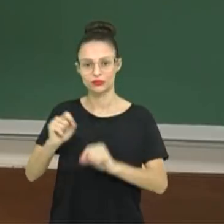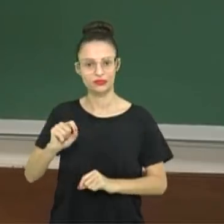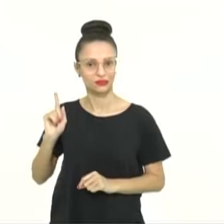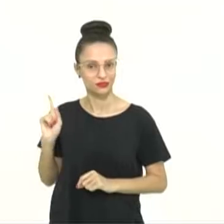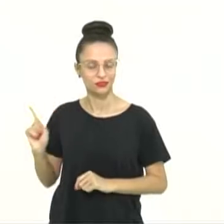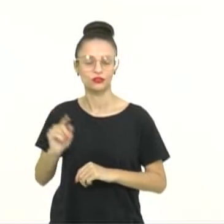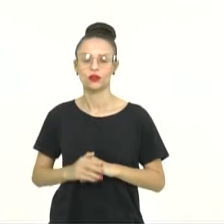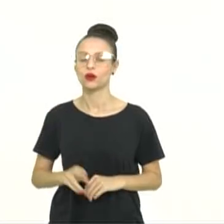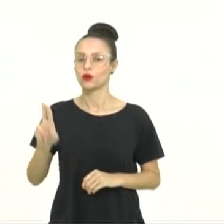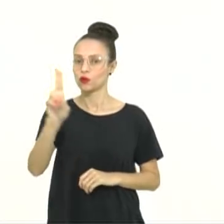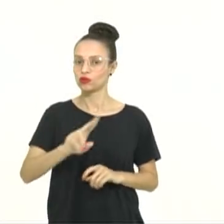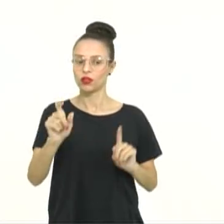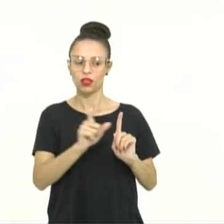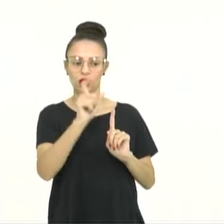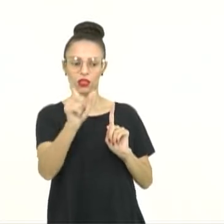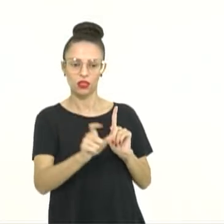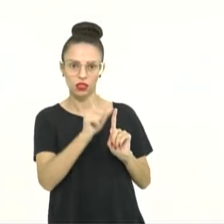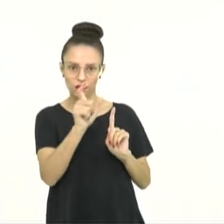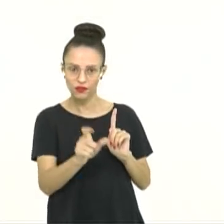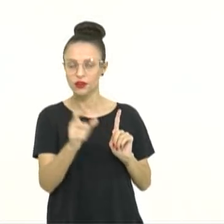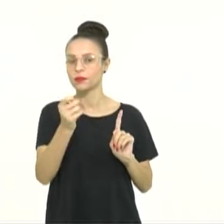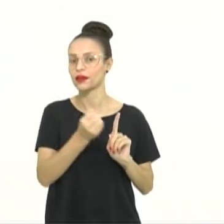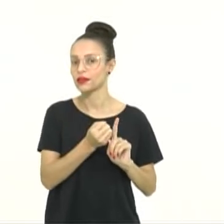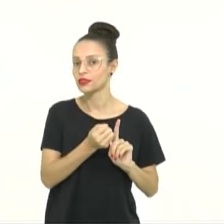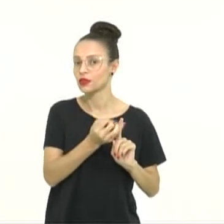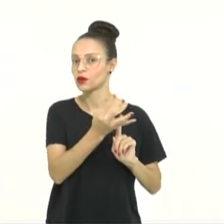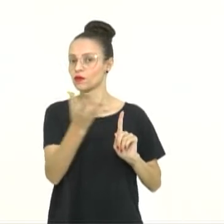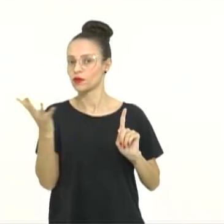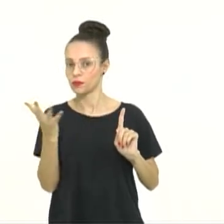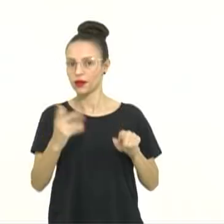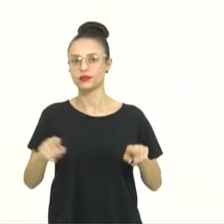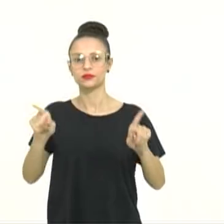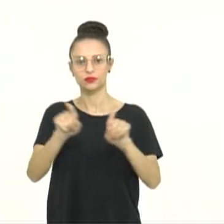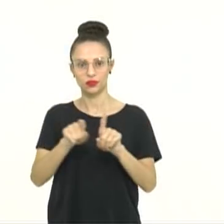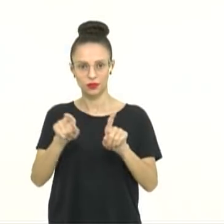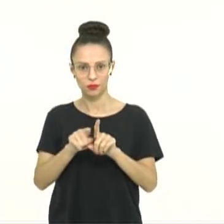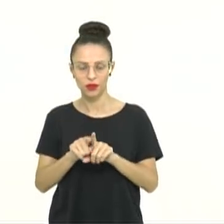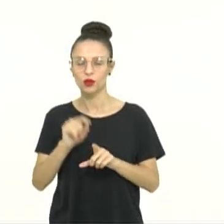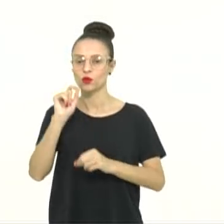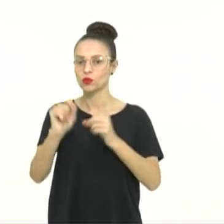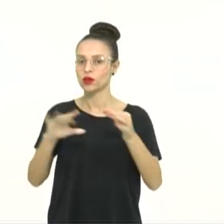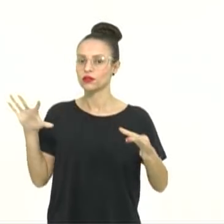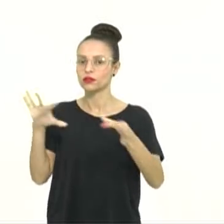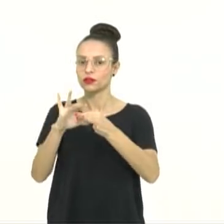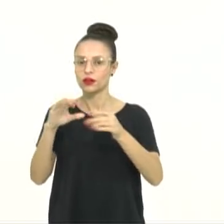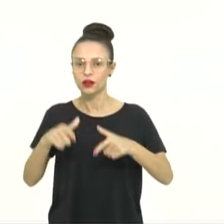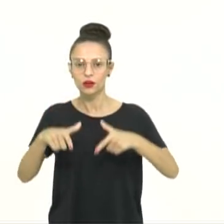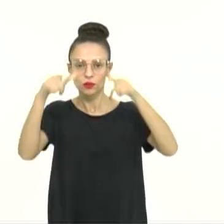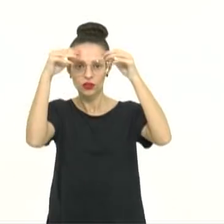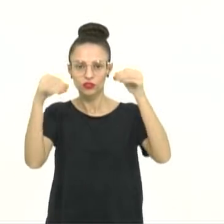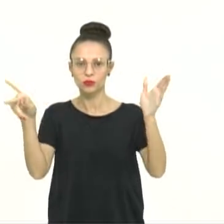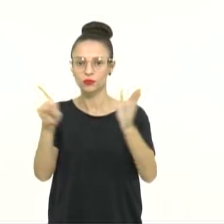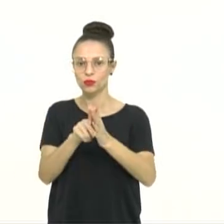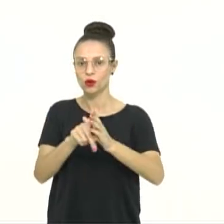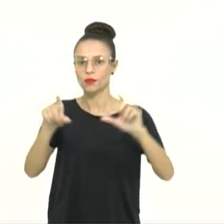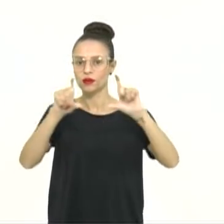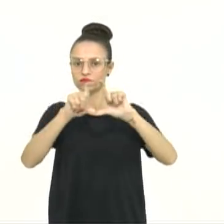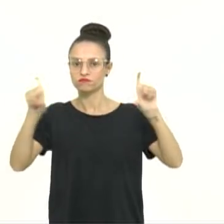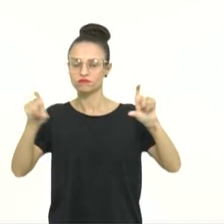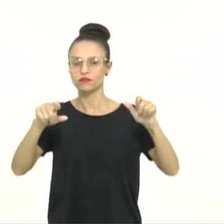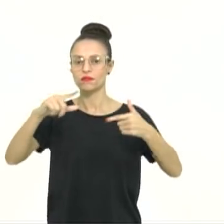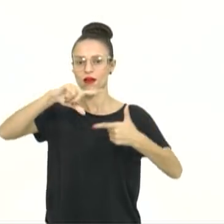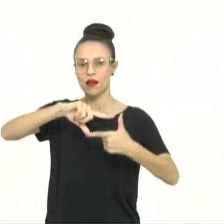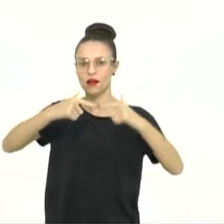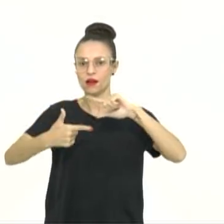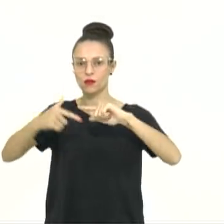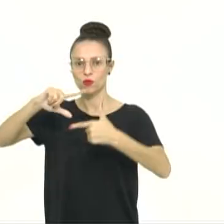bem. Utilizar os recursos verbais e não verbais dentro de uma linguagem própria dos quadrinhos, ou